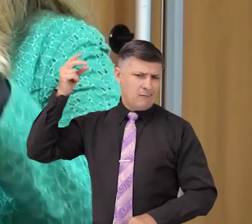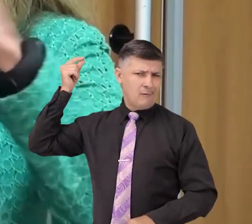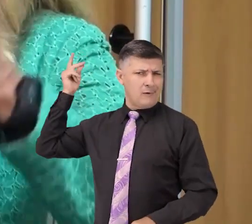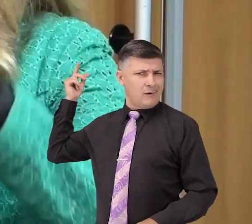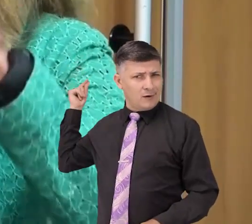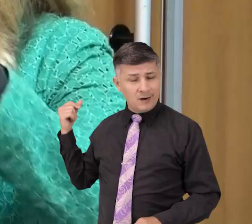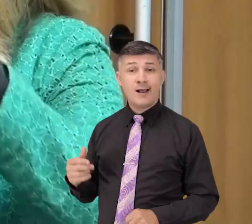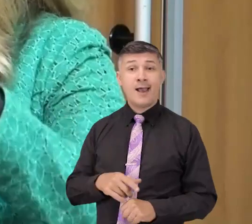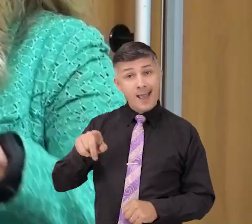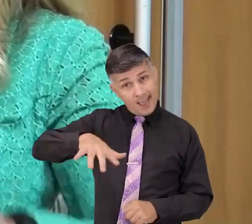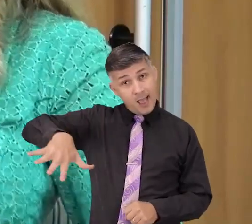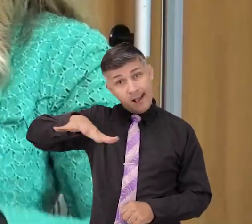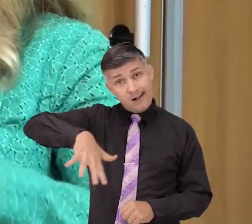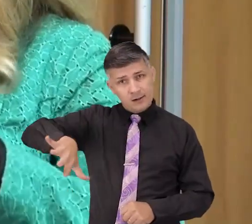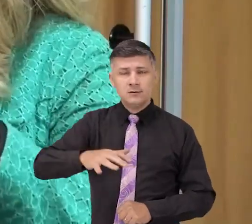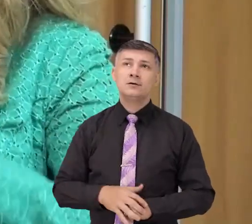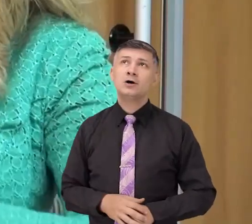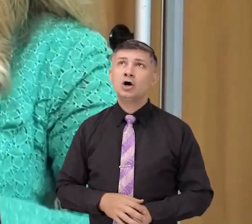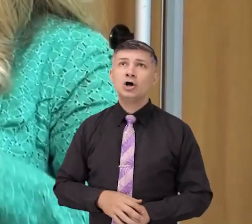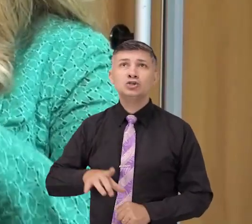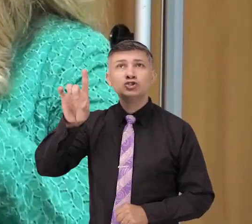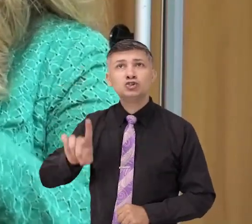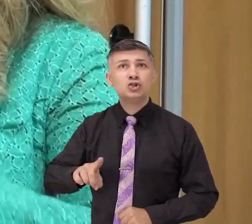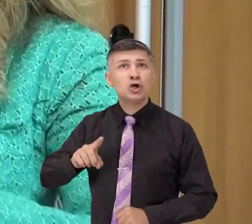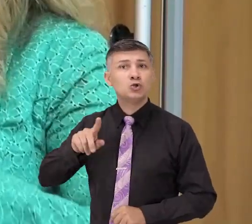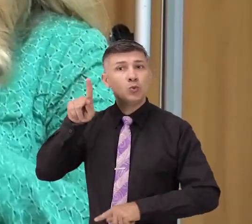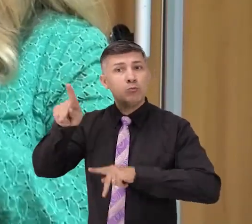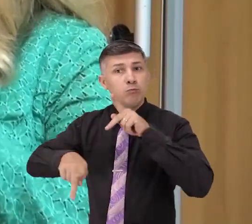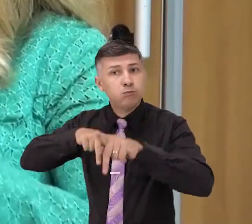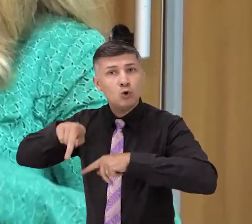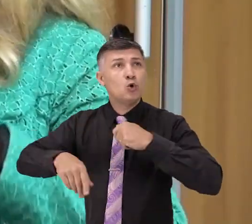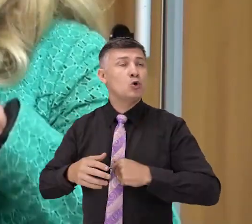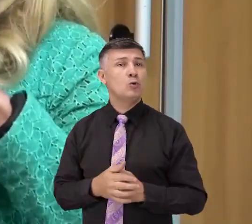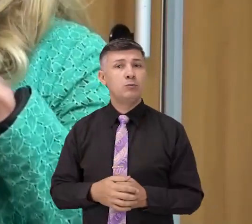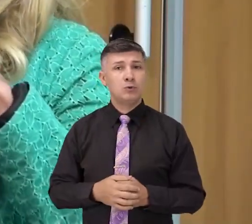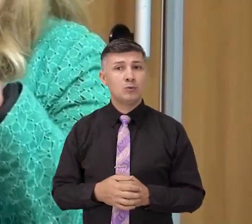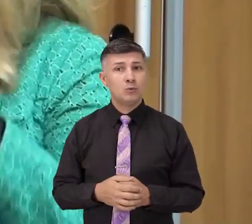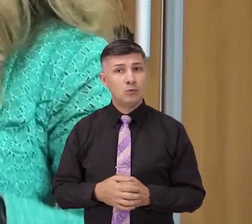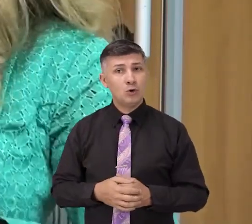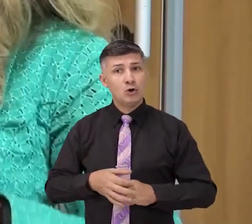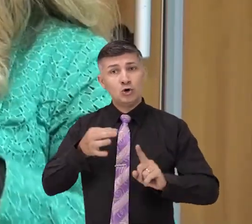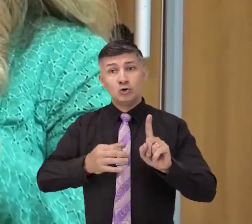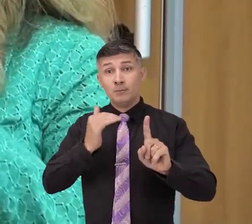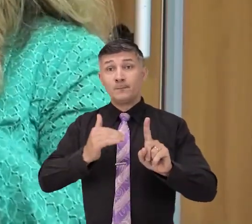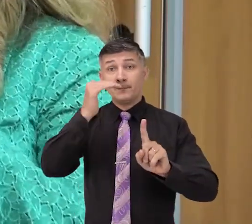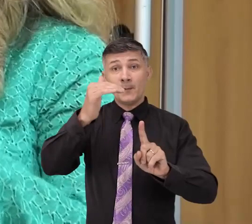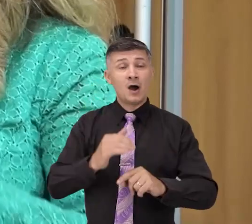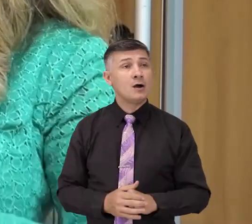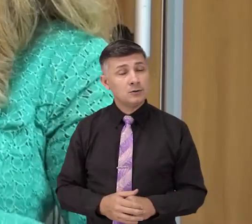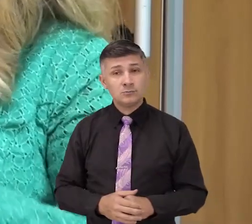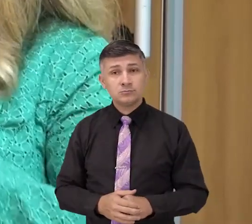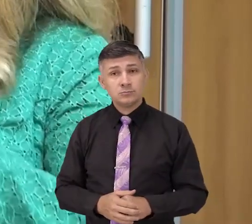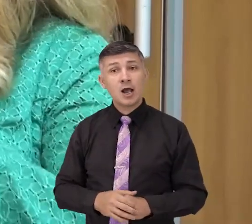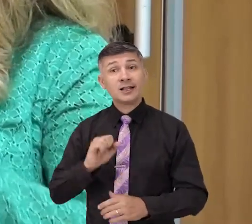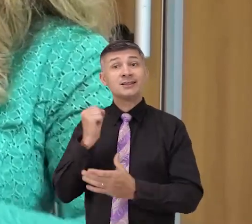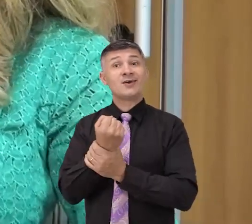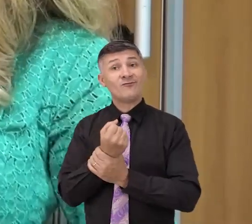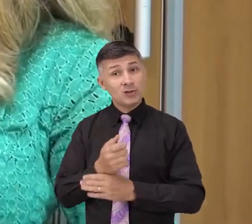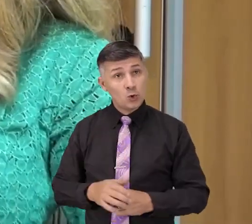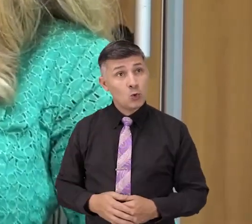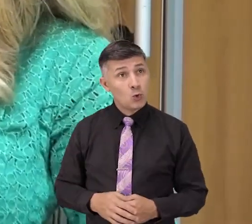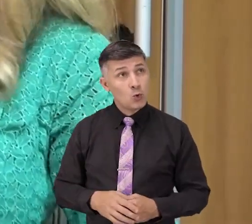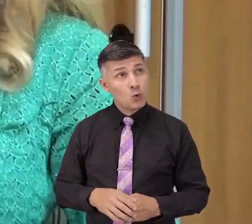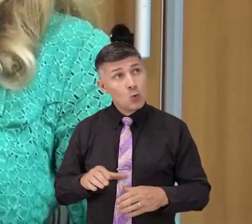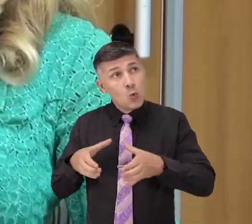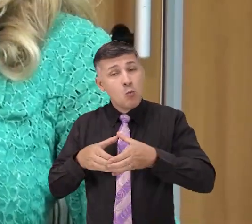formação, a natureza, né, da UERJ, que é muito direito público, né, você então tem magistrados, você tem defensores, membros do